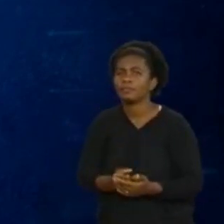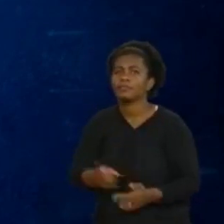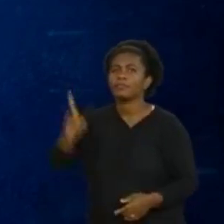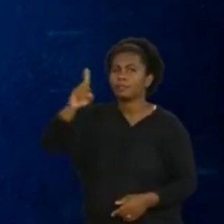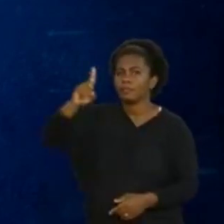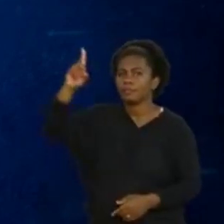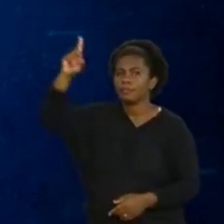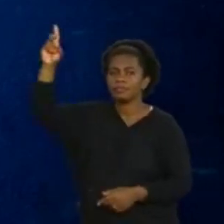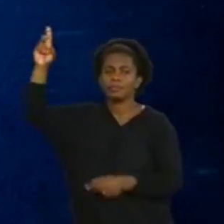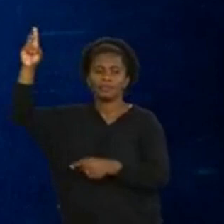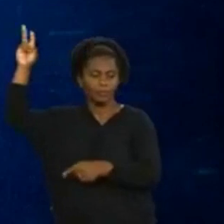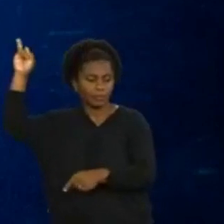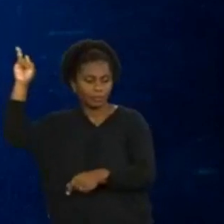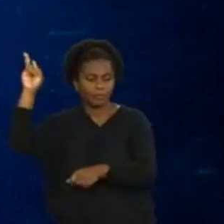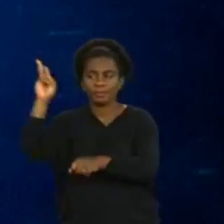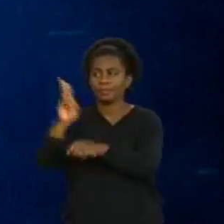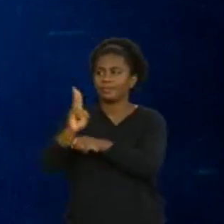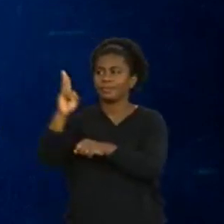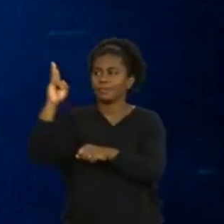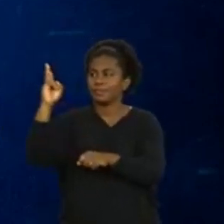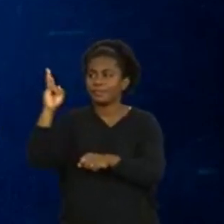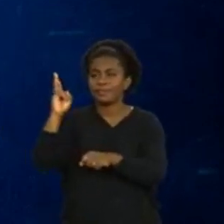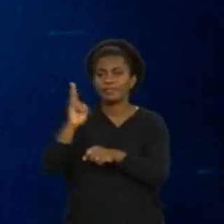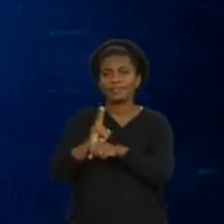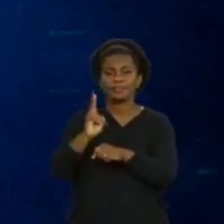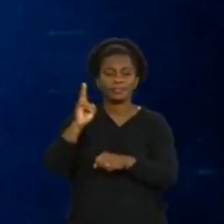Eu cuido de ti.